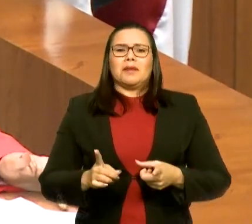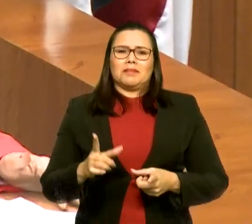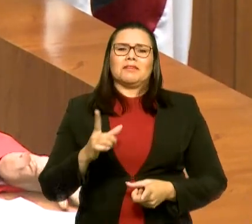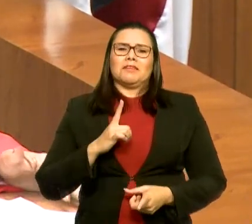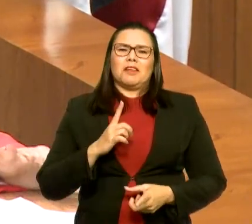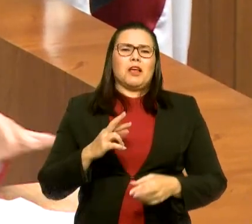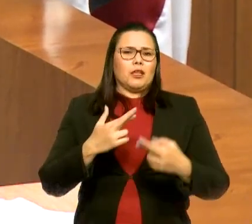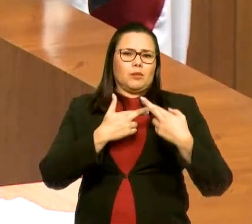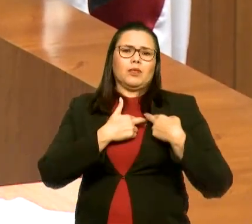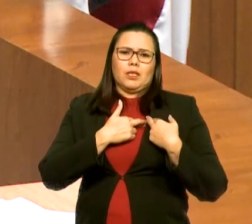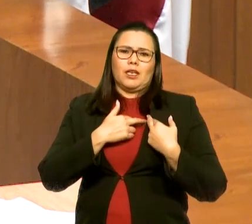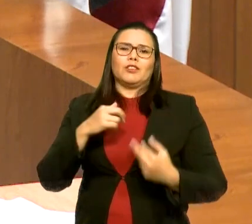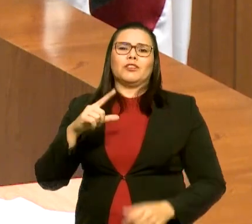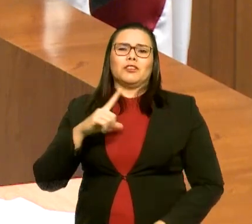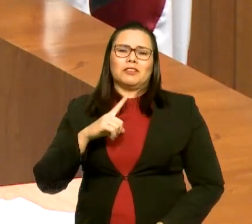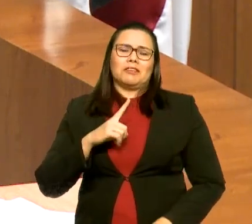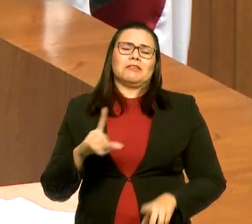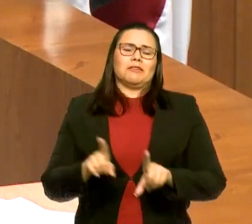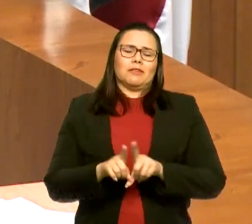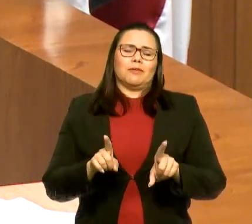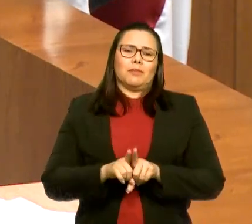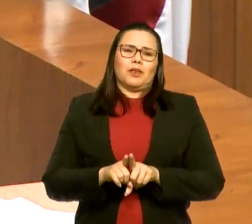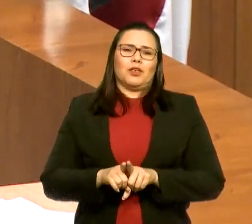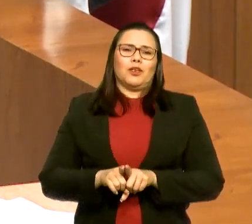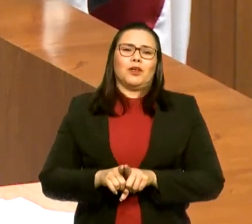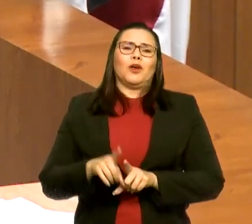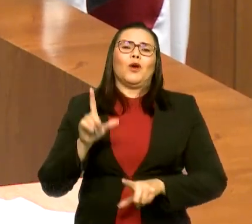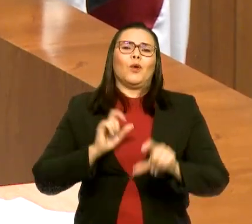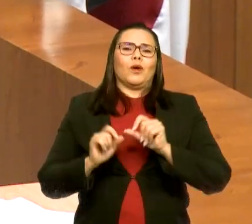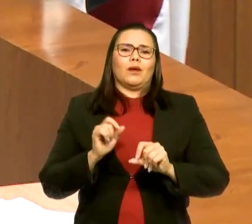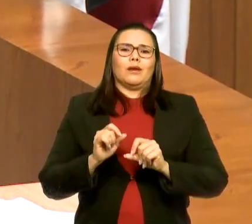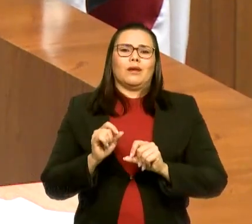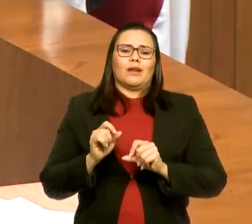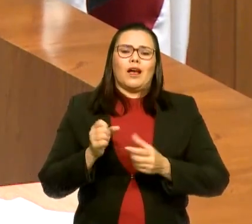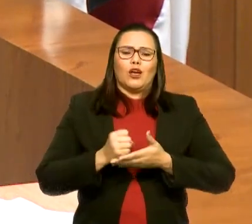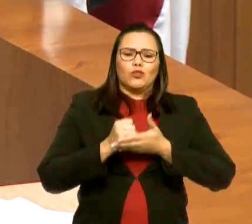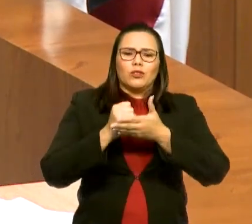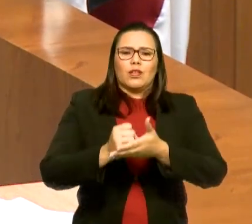recompensas, a de servir a nação em sua grandeza e a